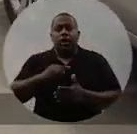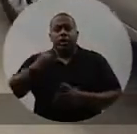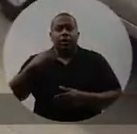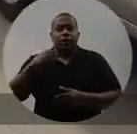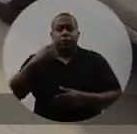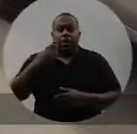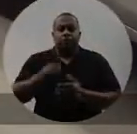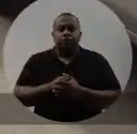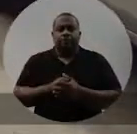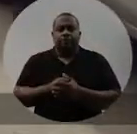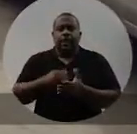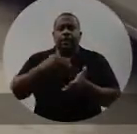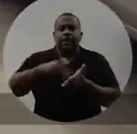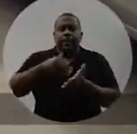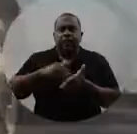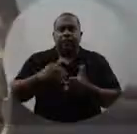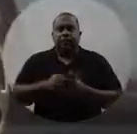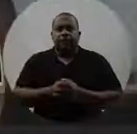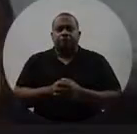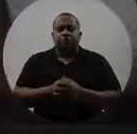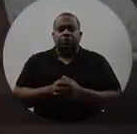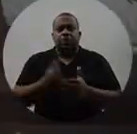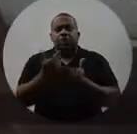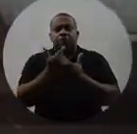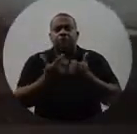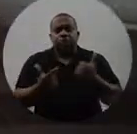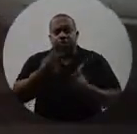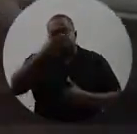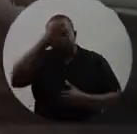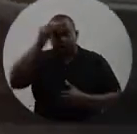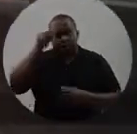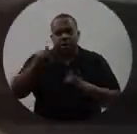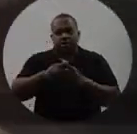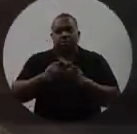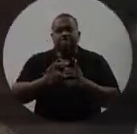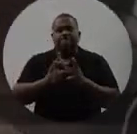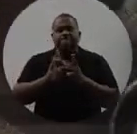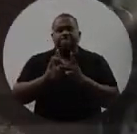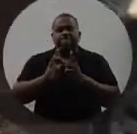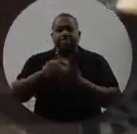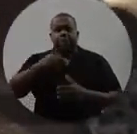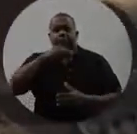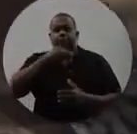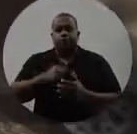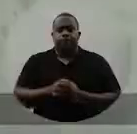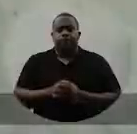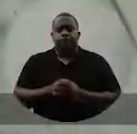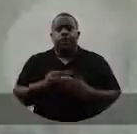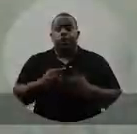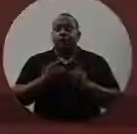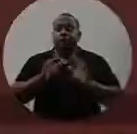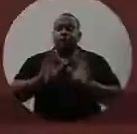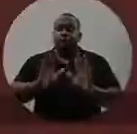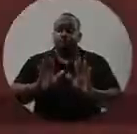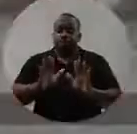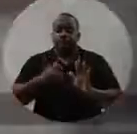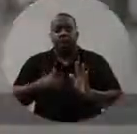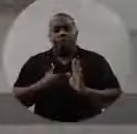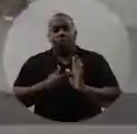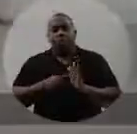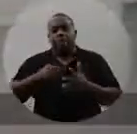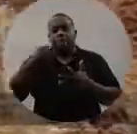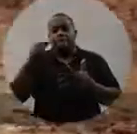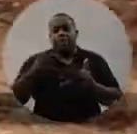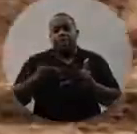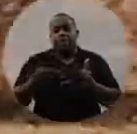foi deputado, secretário, vice-prefeito e braço direito de Neto. Mas, em vez de